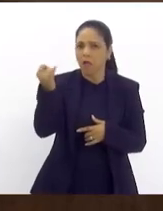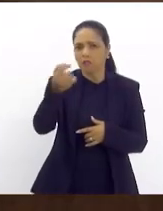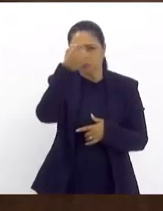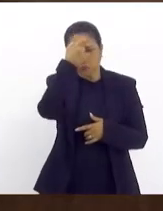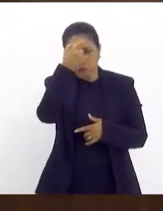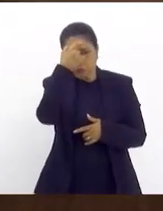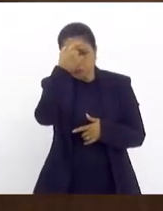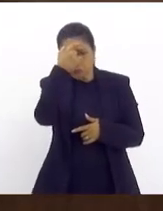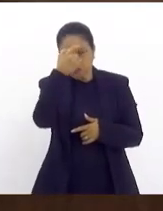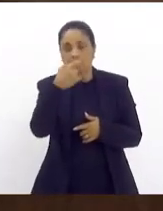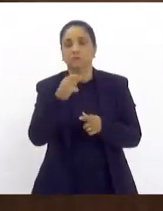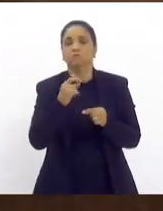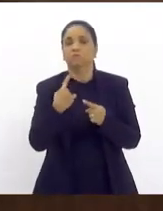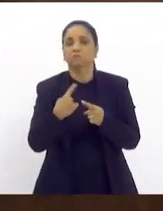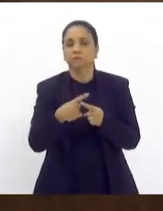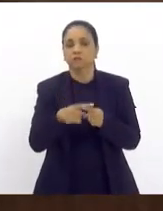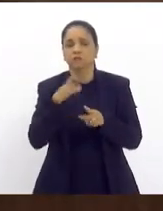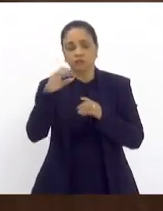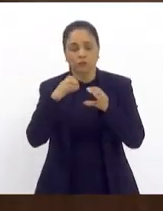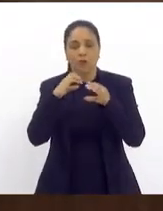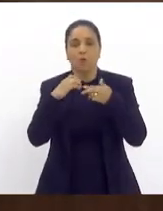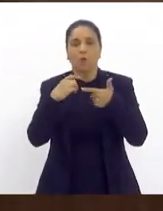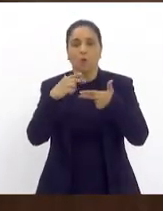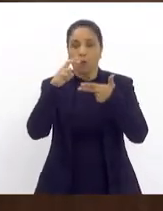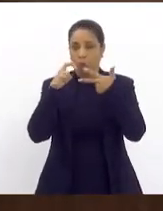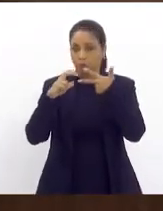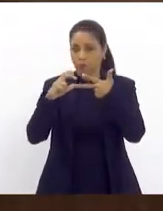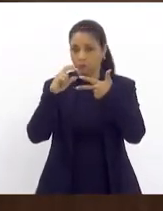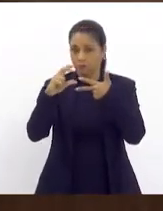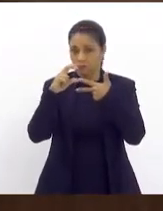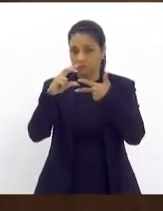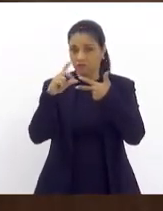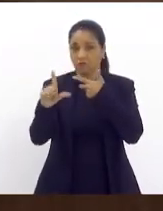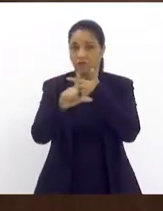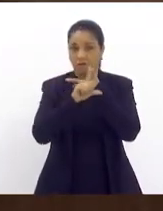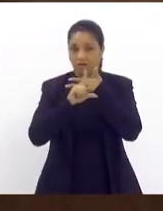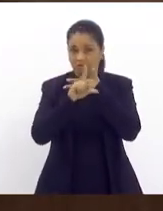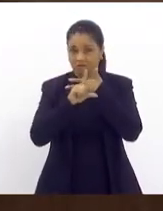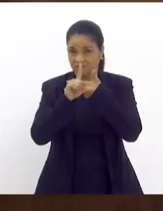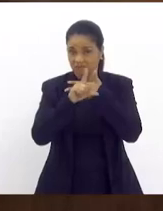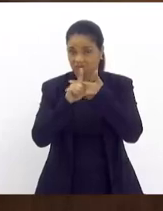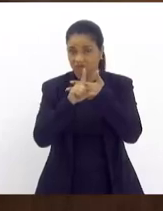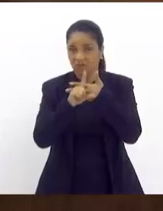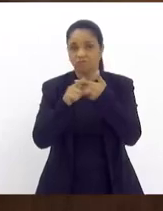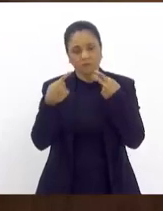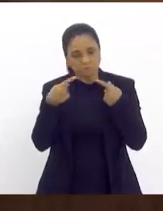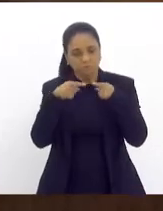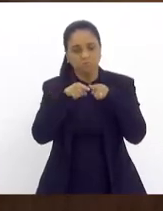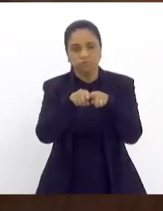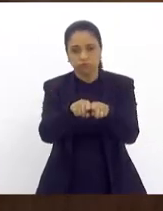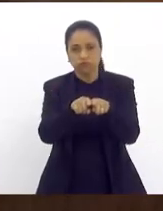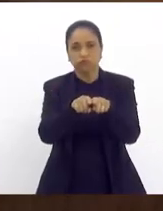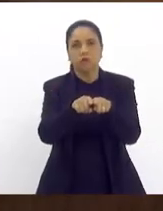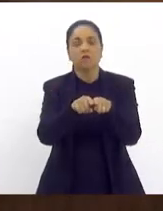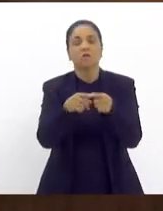chama é o poder executivo e o Poder Legislativo para que juntos possamos caminhar no sentido de um entendimento comum é